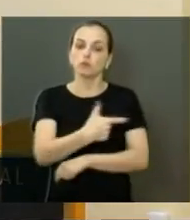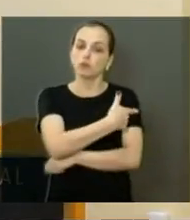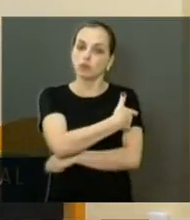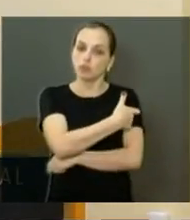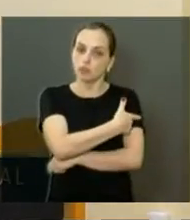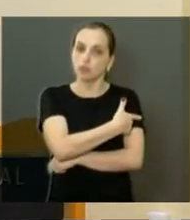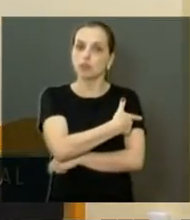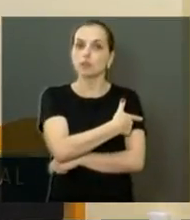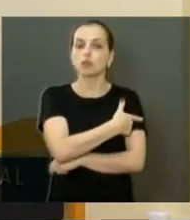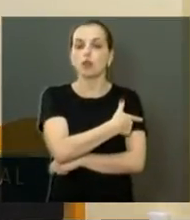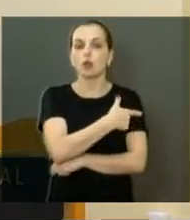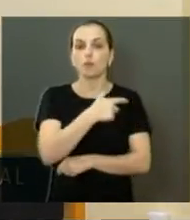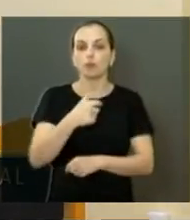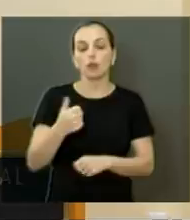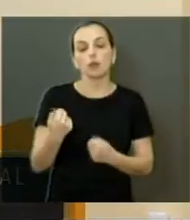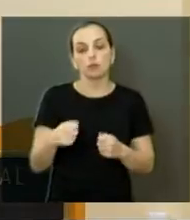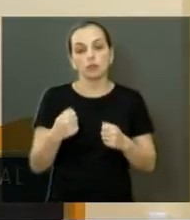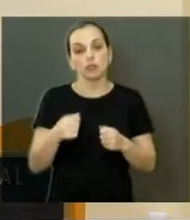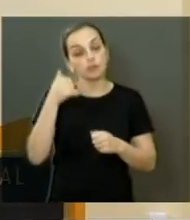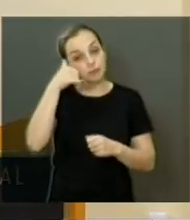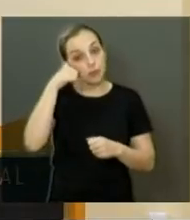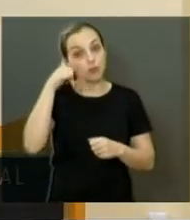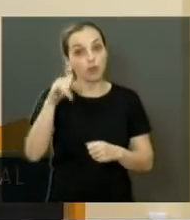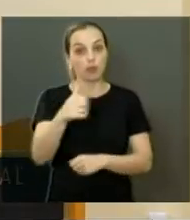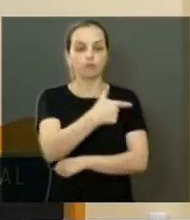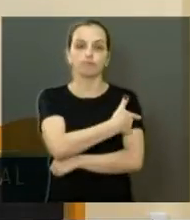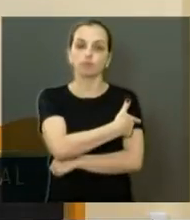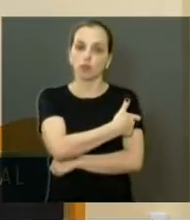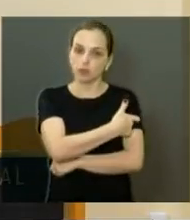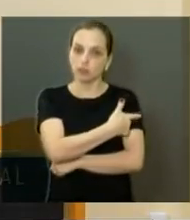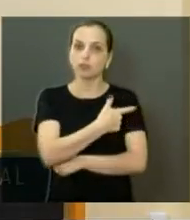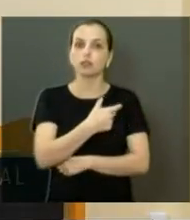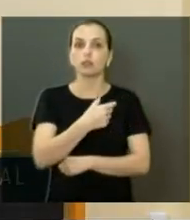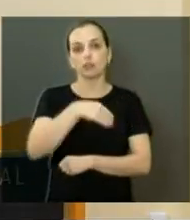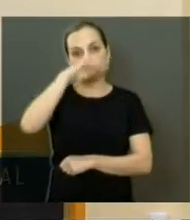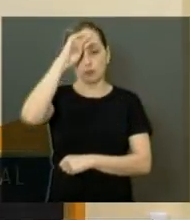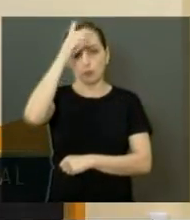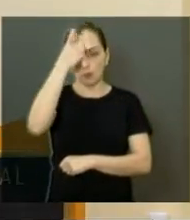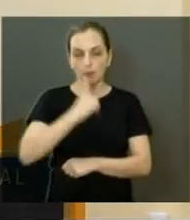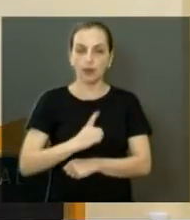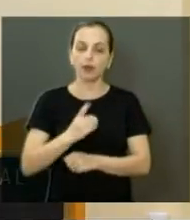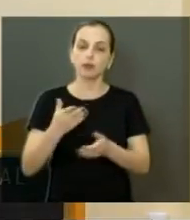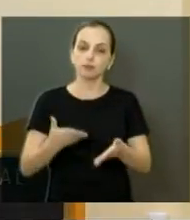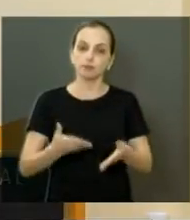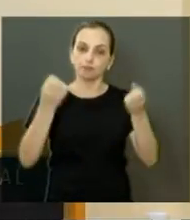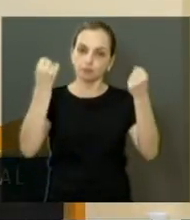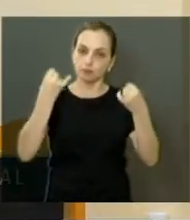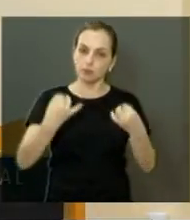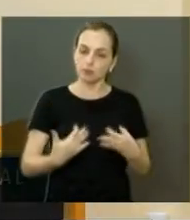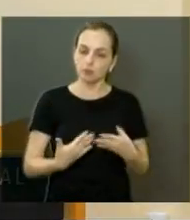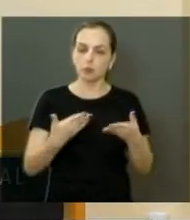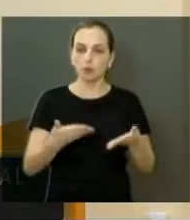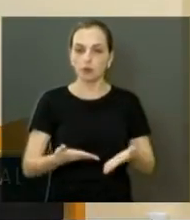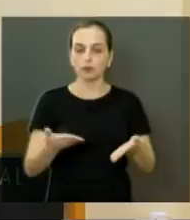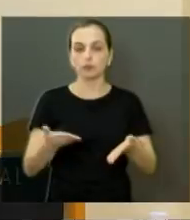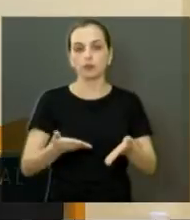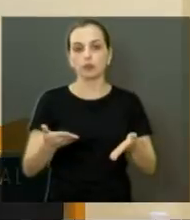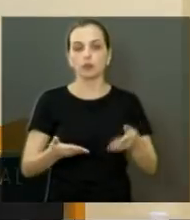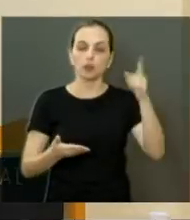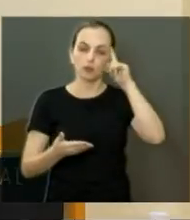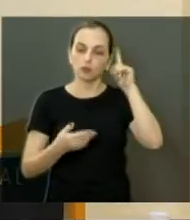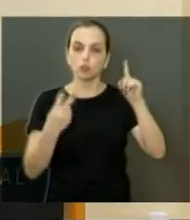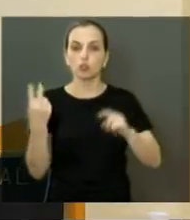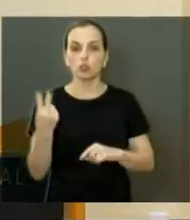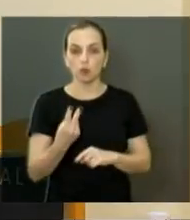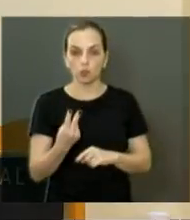única maneira de prevenir através da vacina. E, como já foi dito aqui, acho que pelo Roger, se não me engano, no dia 2, no